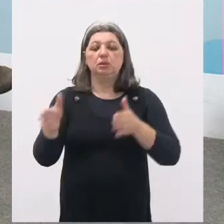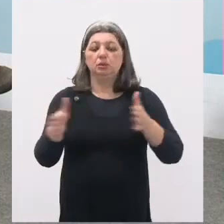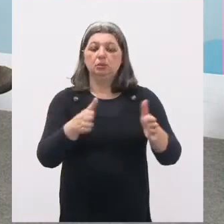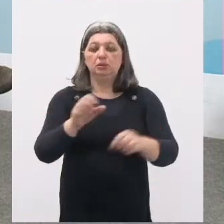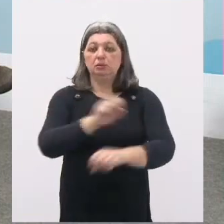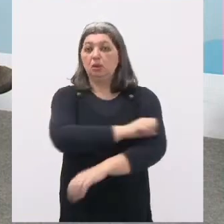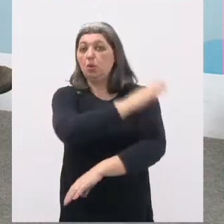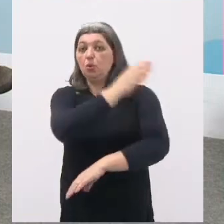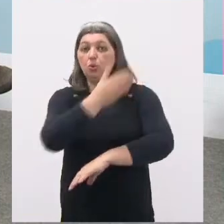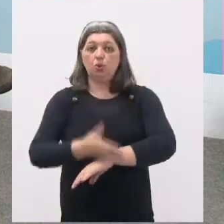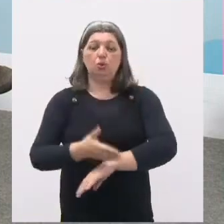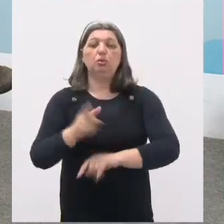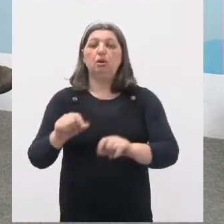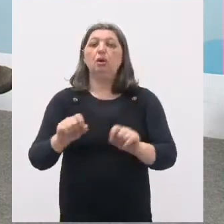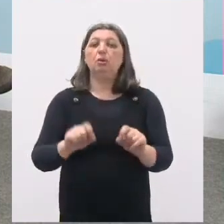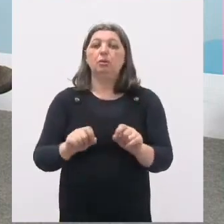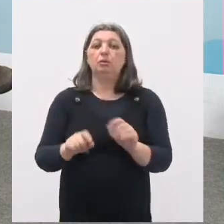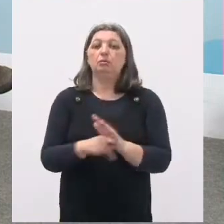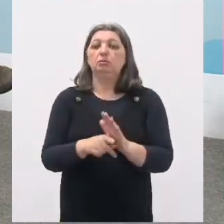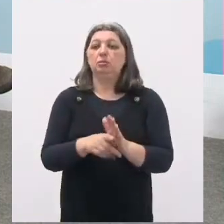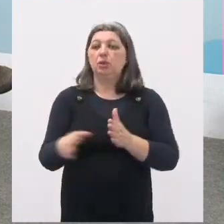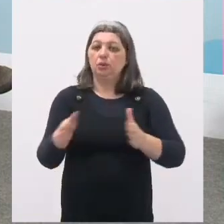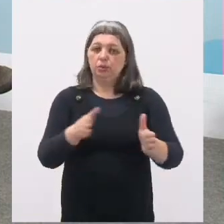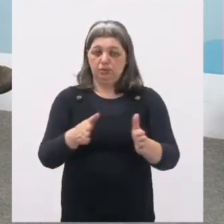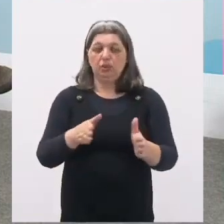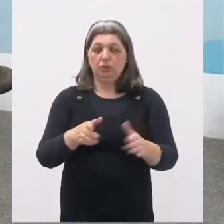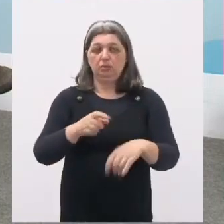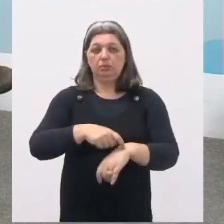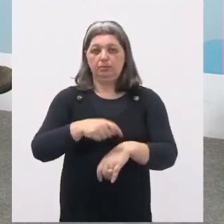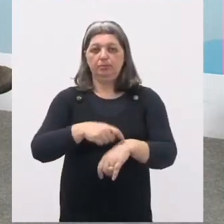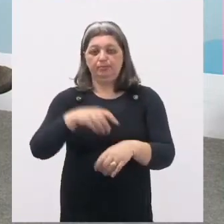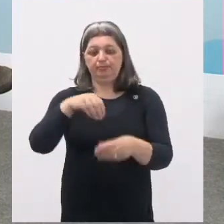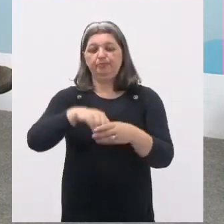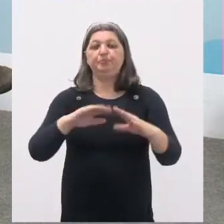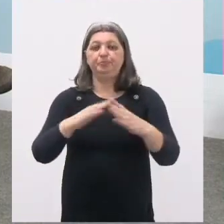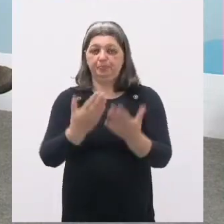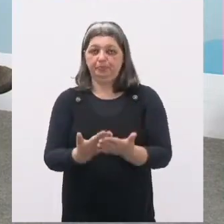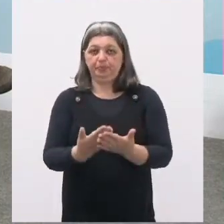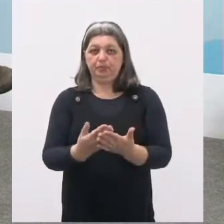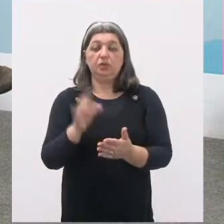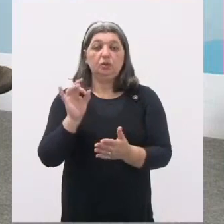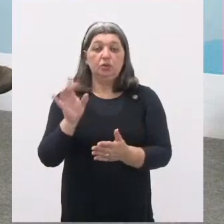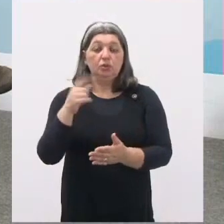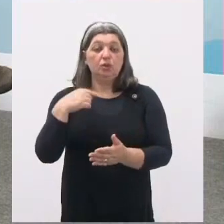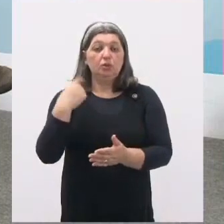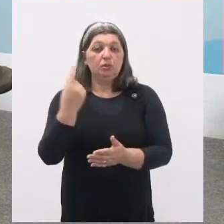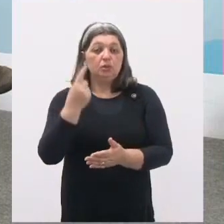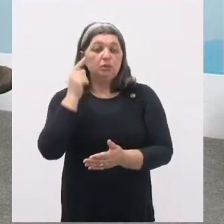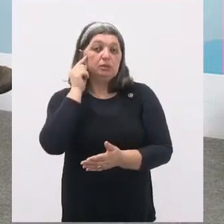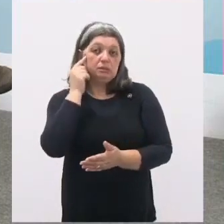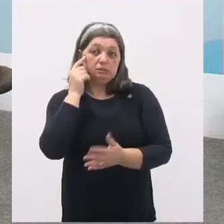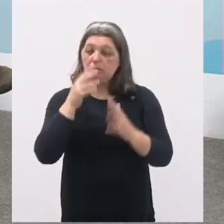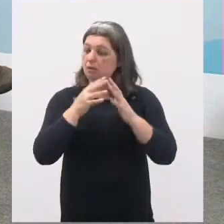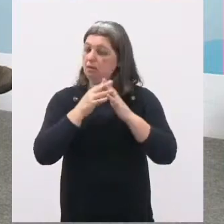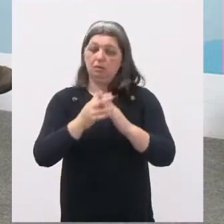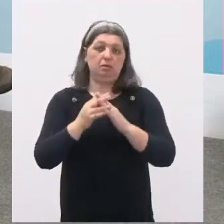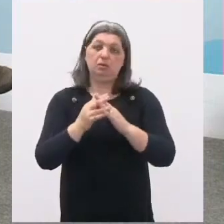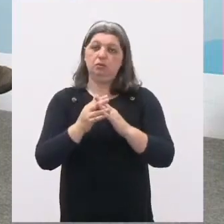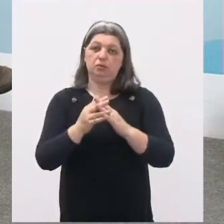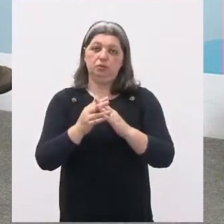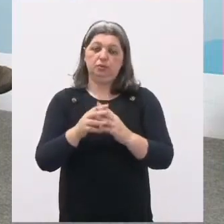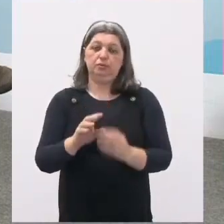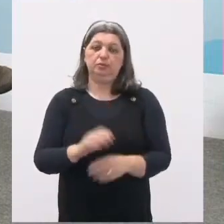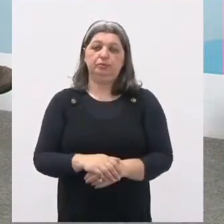integral, é o tempo que o estudante permanece ali, né, na unidade escolar. Então, só para a gente não confundir aí a